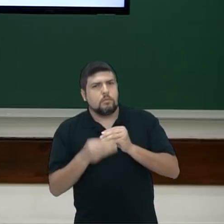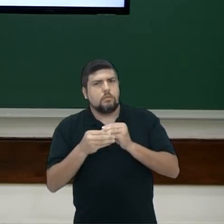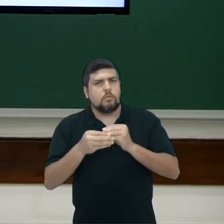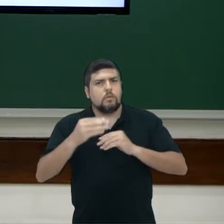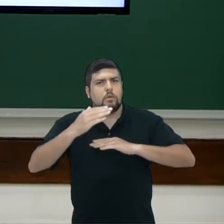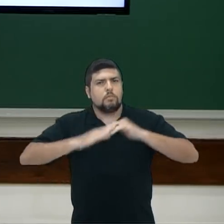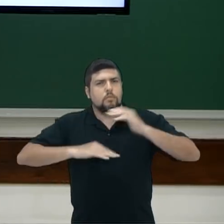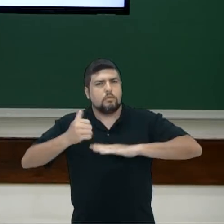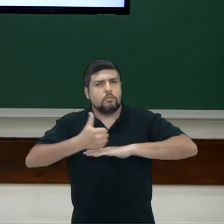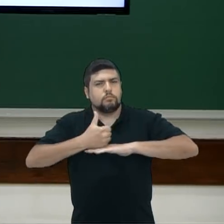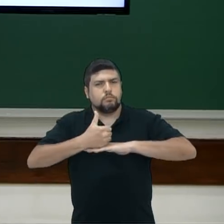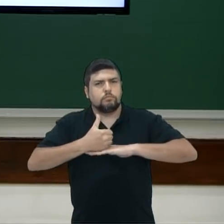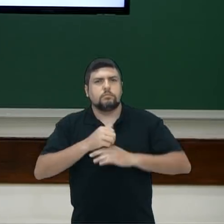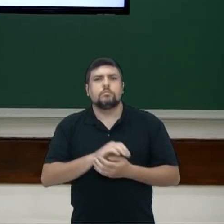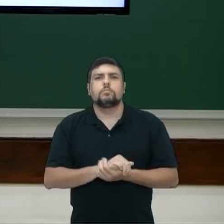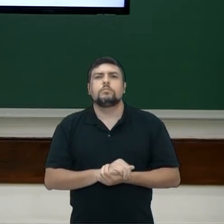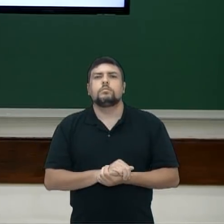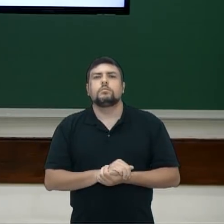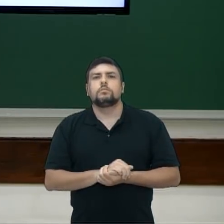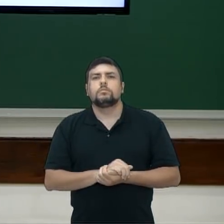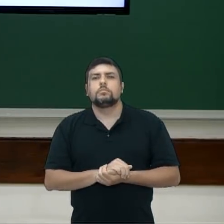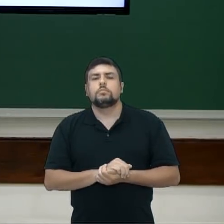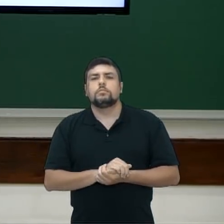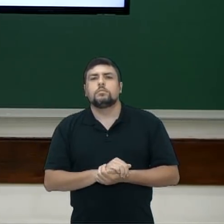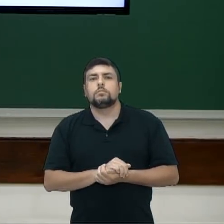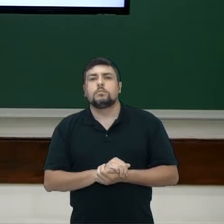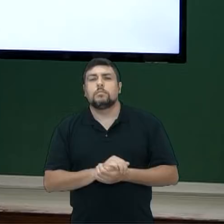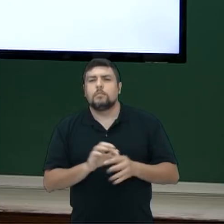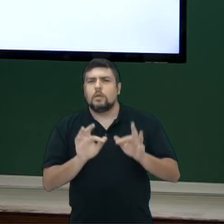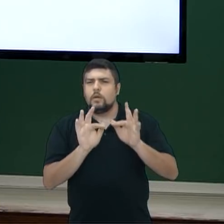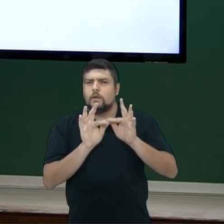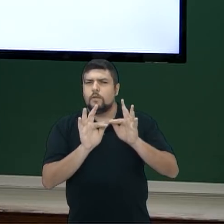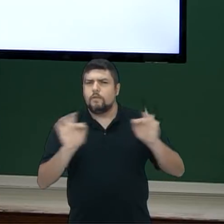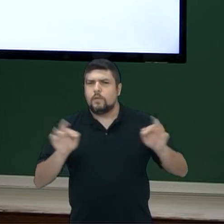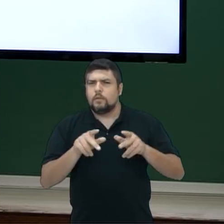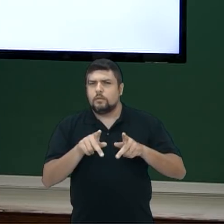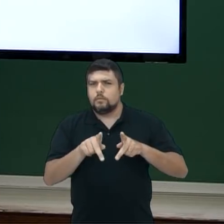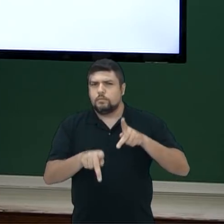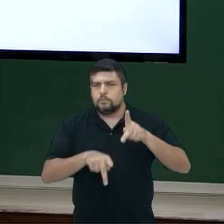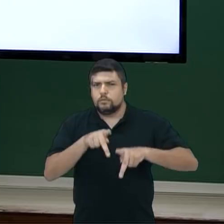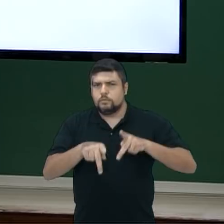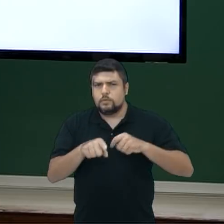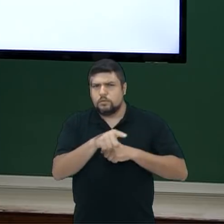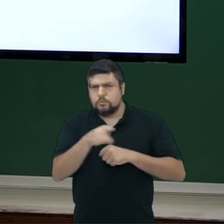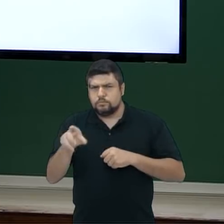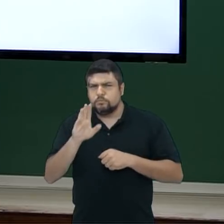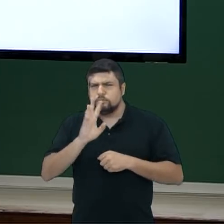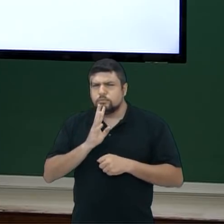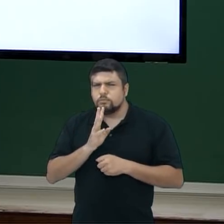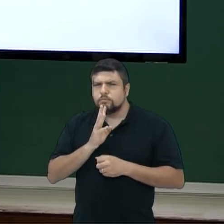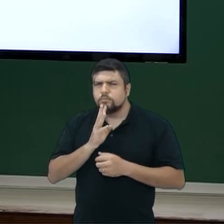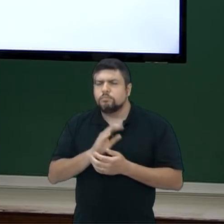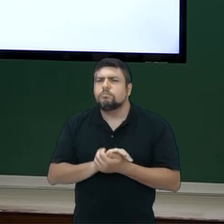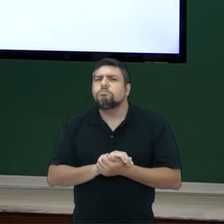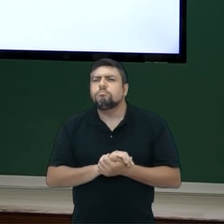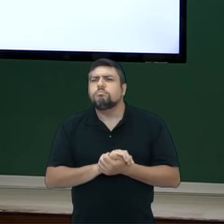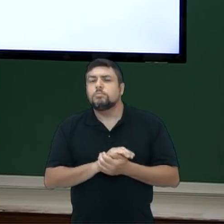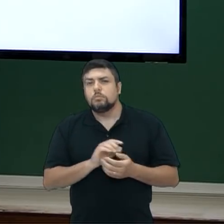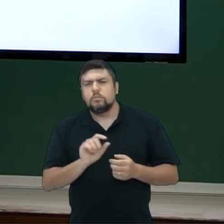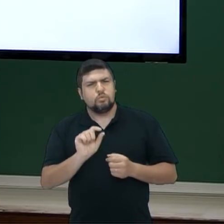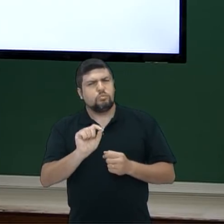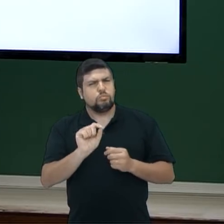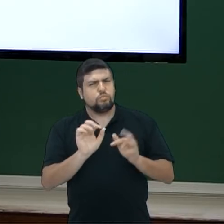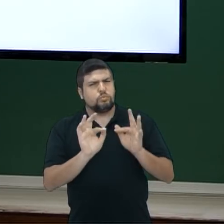lá? Let's go! Provérbios populares. Você já ouviu falar sobre isso? Você sabe o que é? Então, o que